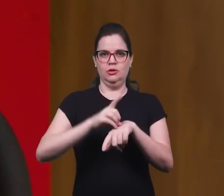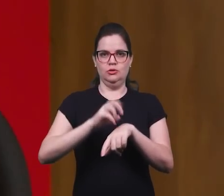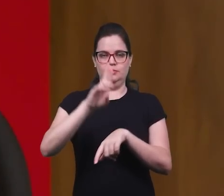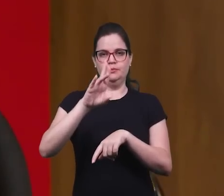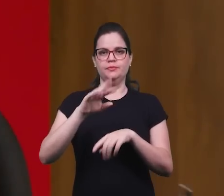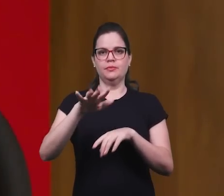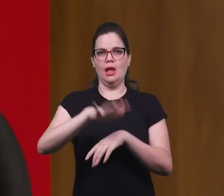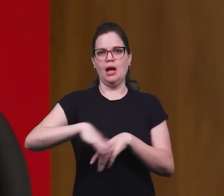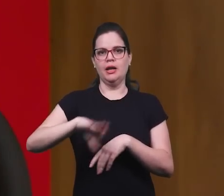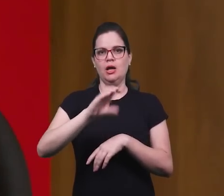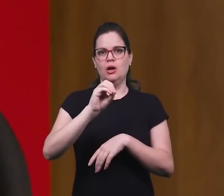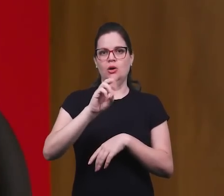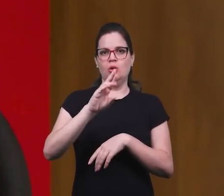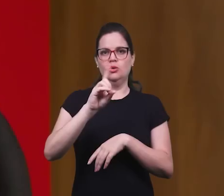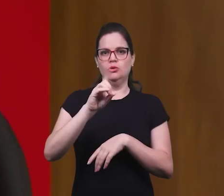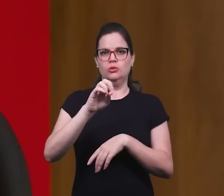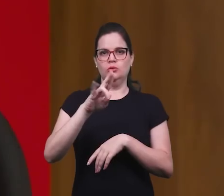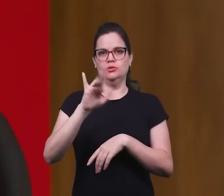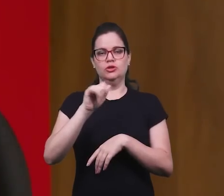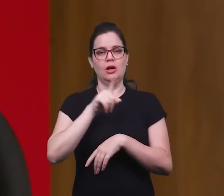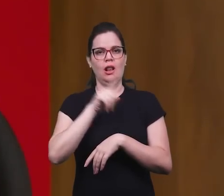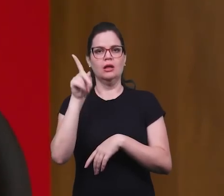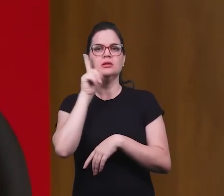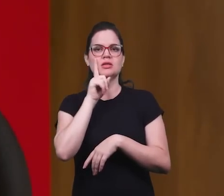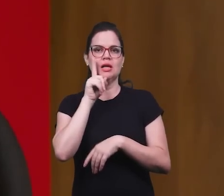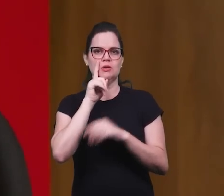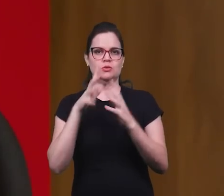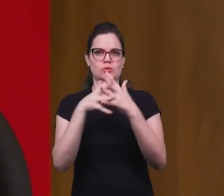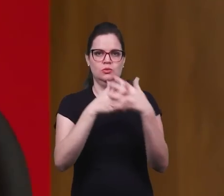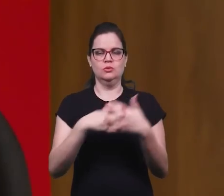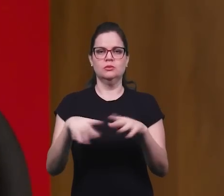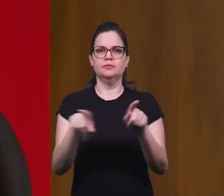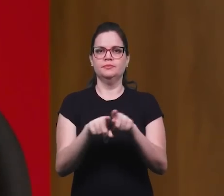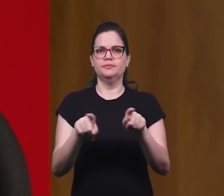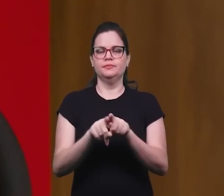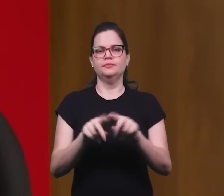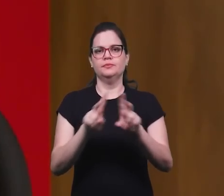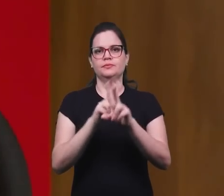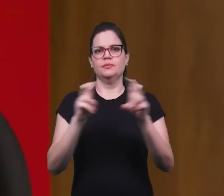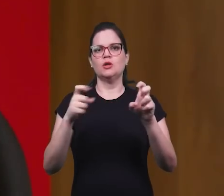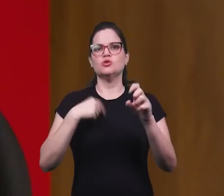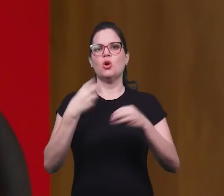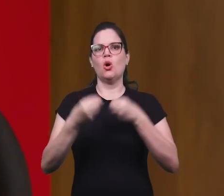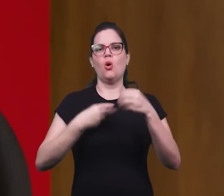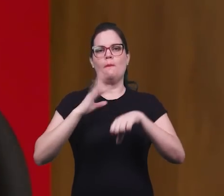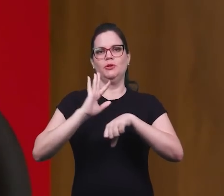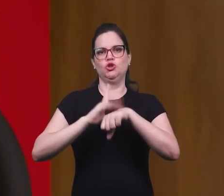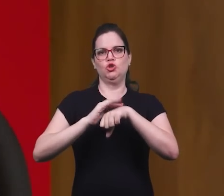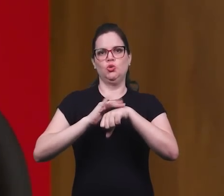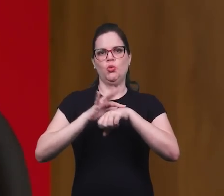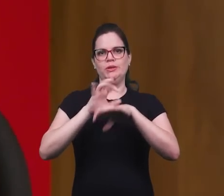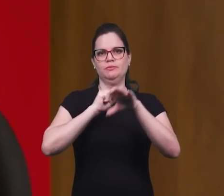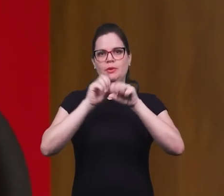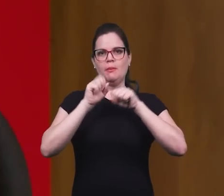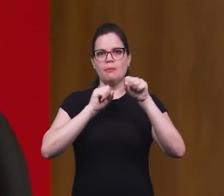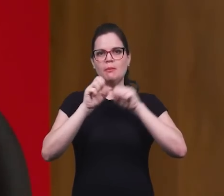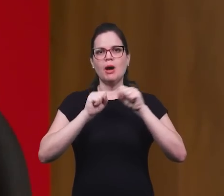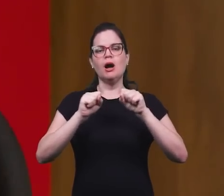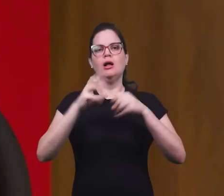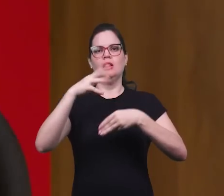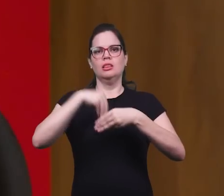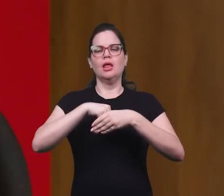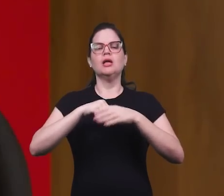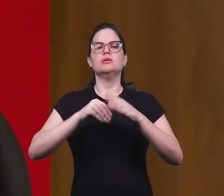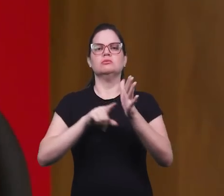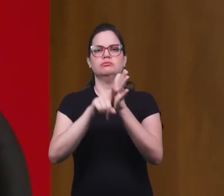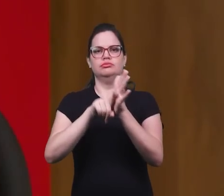implantodontia pela Universidade de Genebra, pós-graduado em epidemiologia pelo Instituto de Ensino e Pesquisa Albert Einstein. A sua